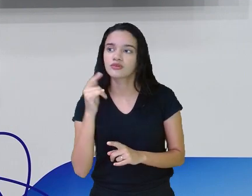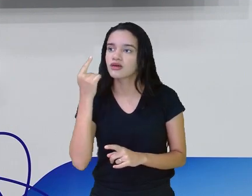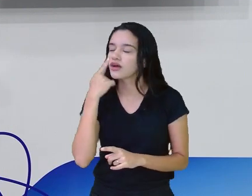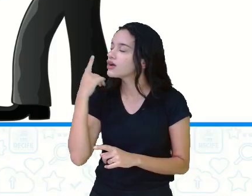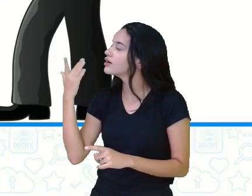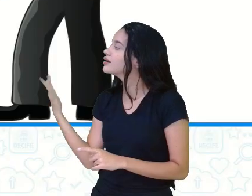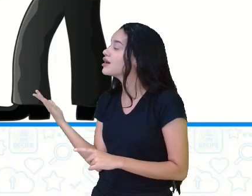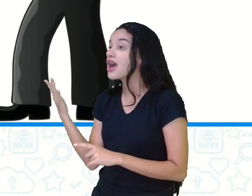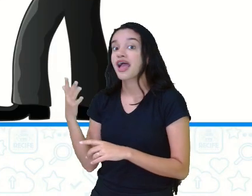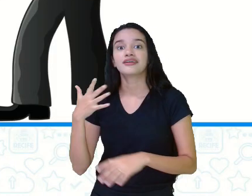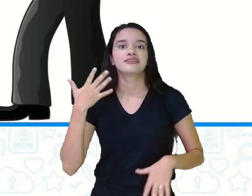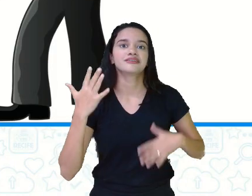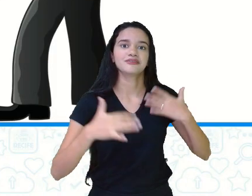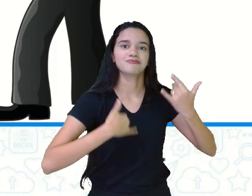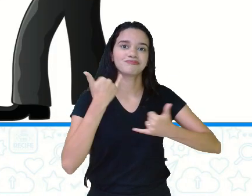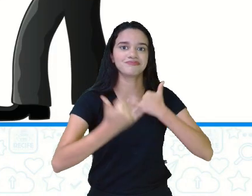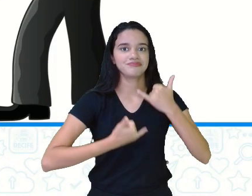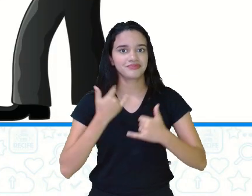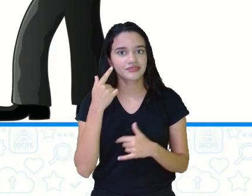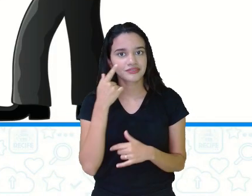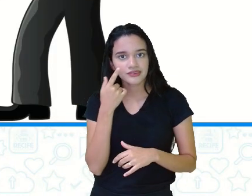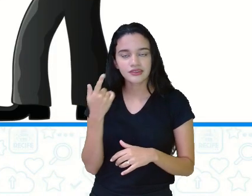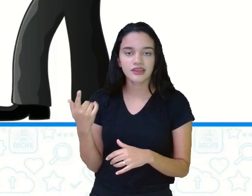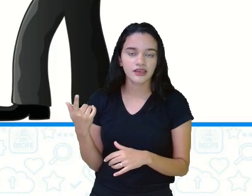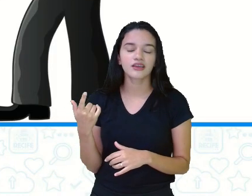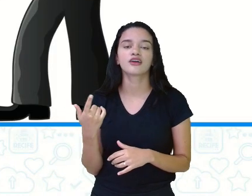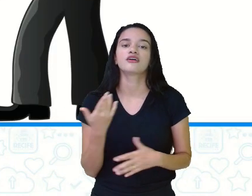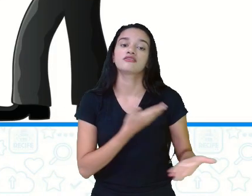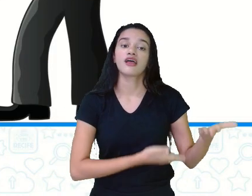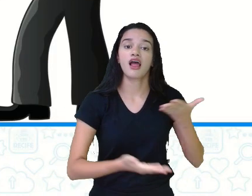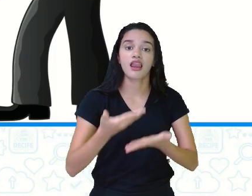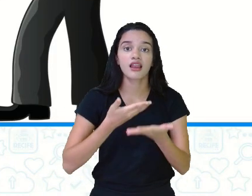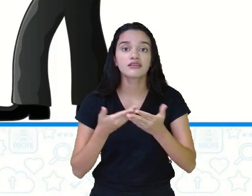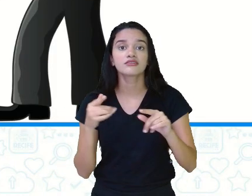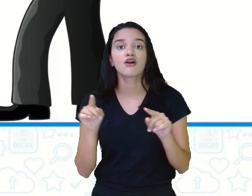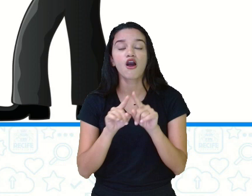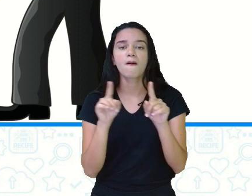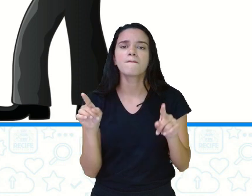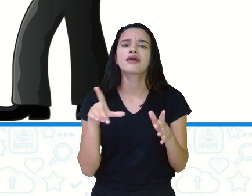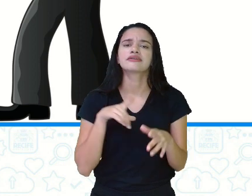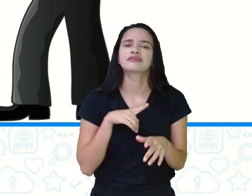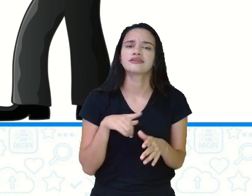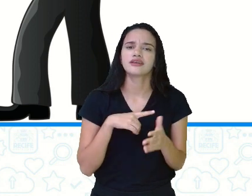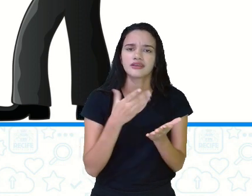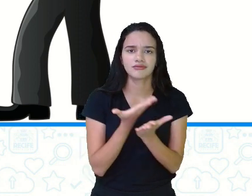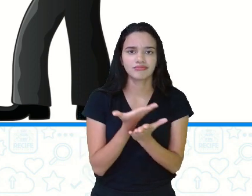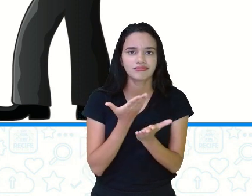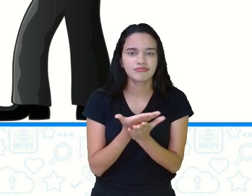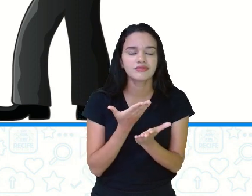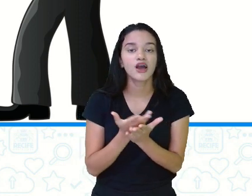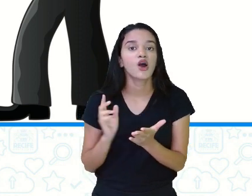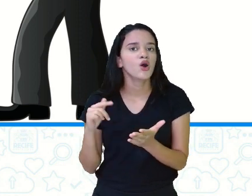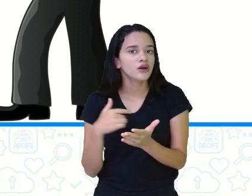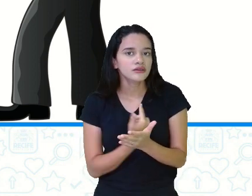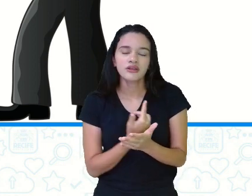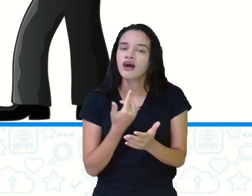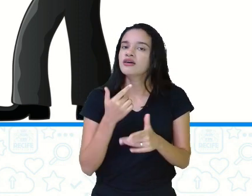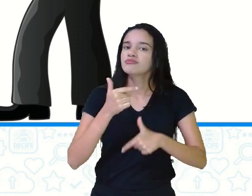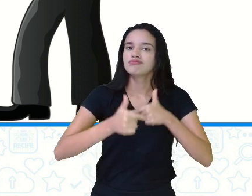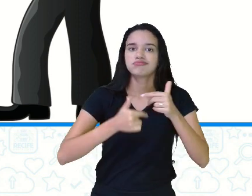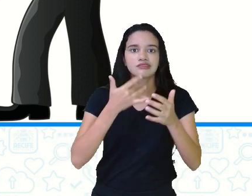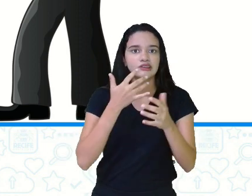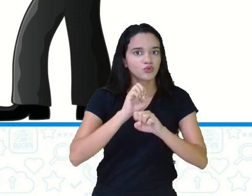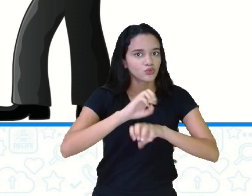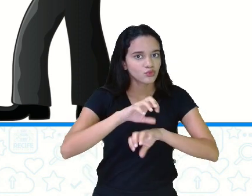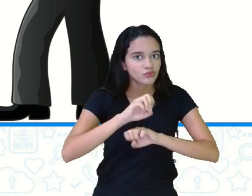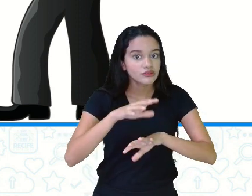de aventura, não está aqui nessa relação, mas nós teremos algumas aulas sobre esse tipo de conto que nós ainda não trabalhamos aqui esse ano,